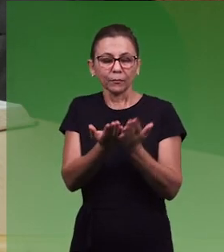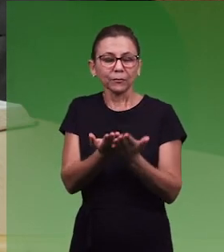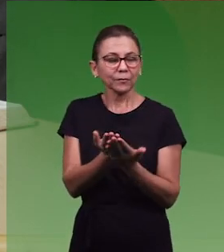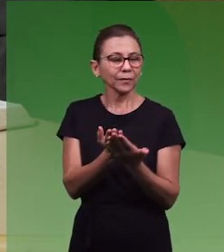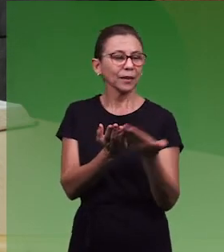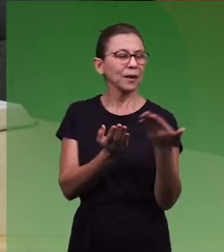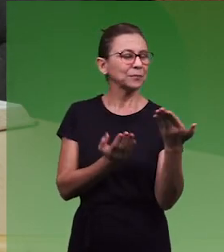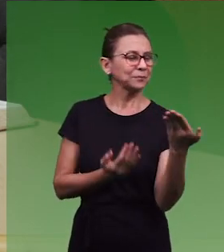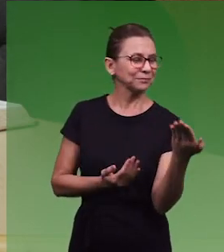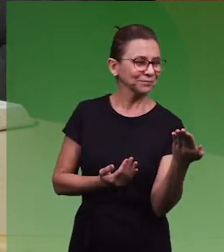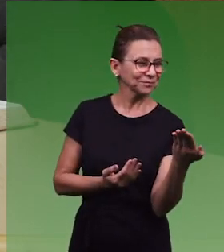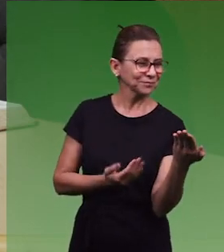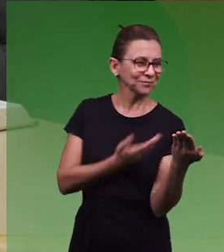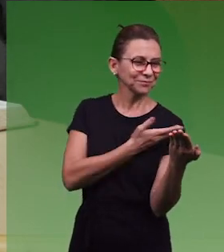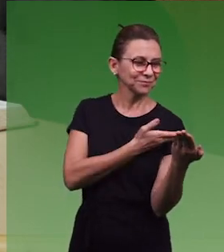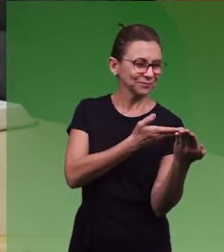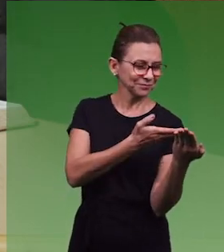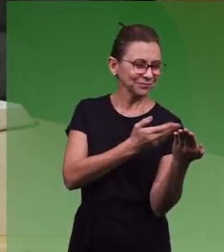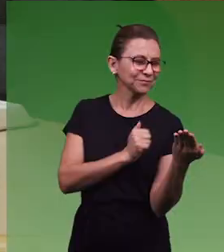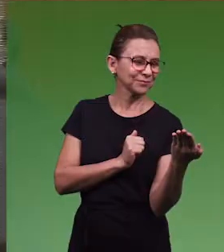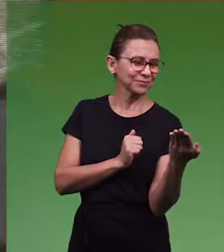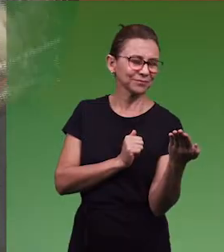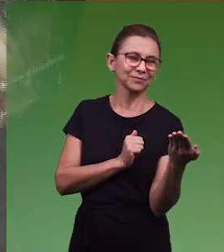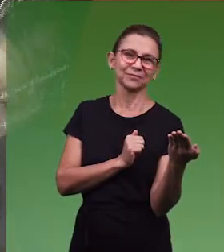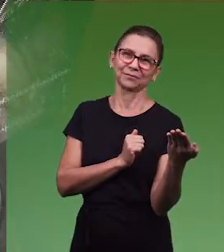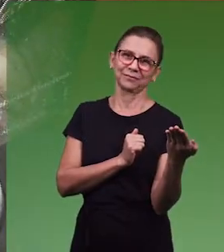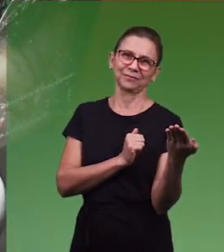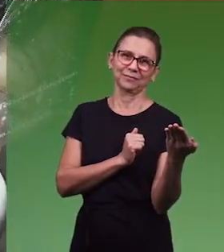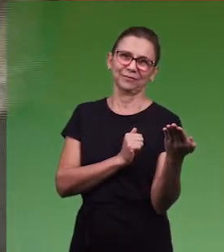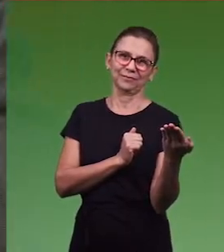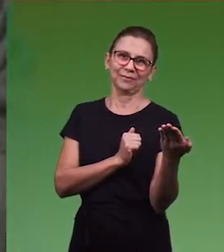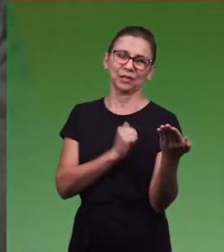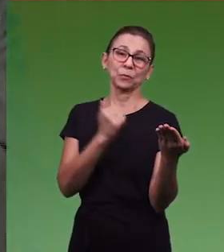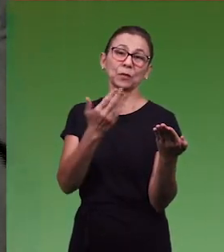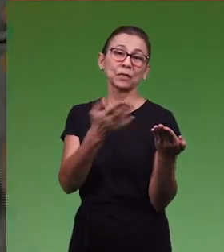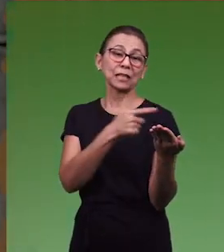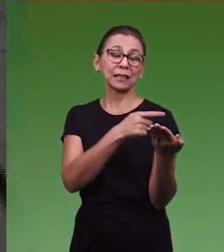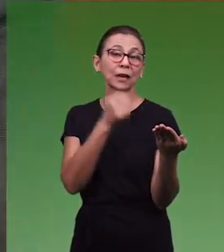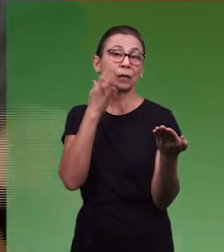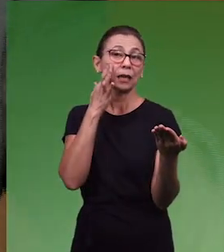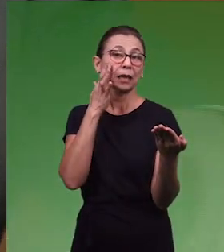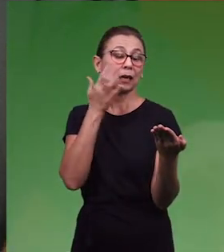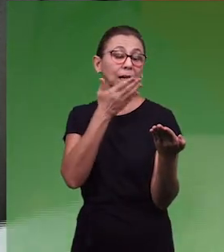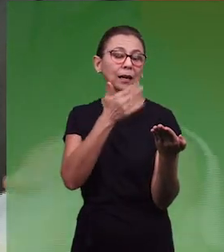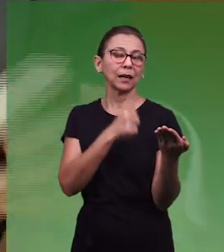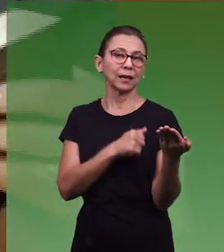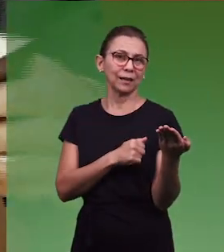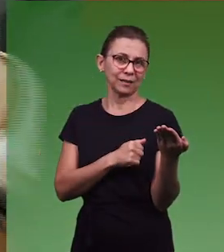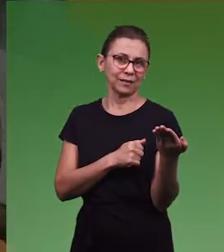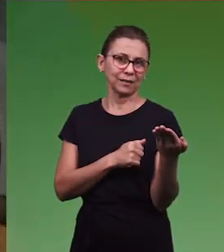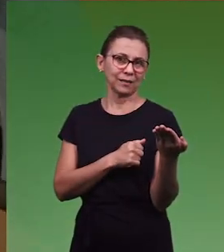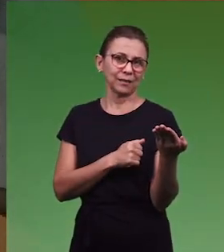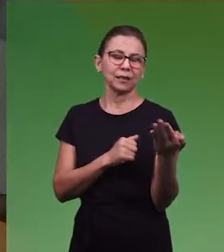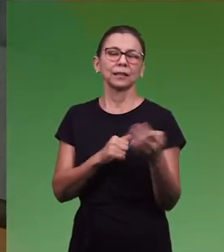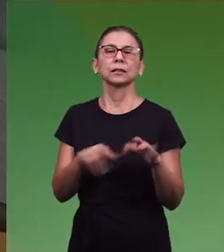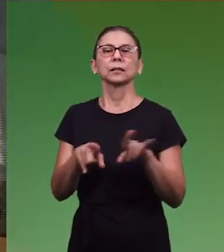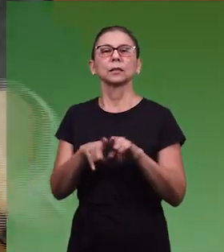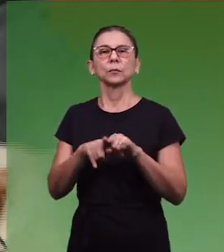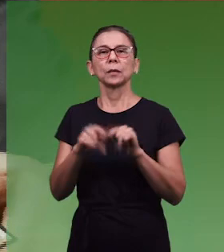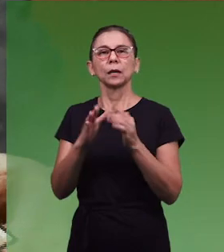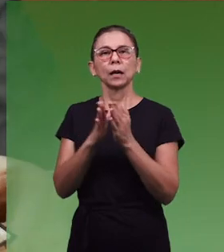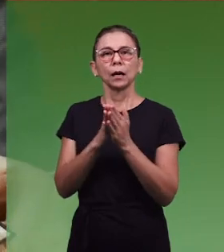gesto de atenção, e esse gesto é uma evangelização. Na hora de ler a palavra, você vai abrir a